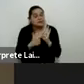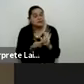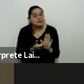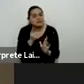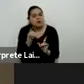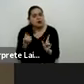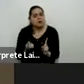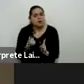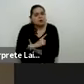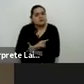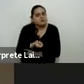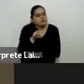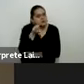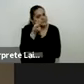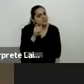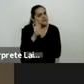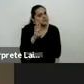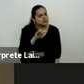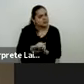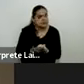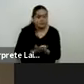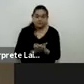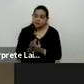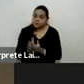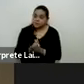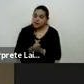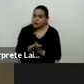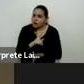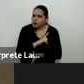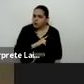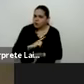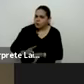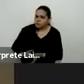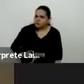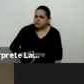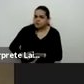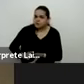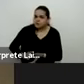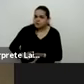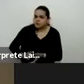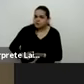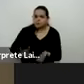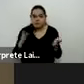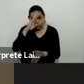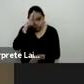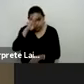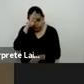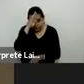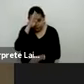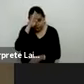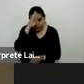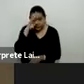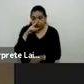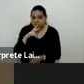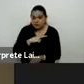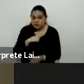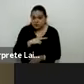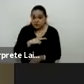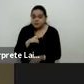Sem querer, o governo se deparou com um fenômeno, o Bolsonaro, em particular, se deparou com um